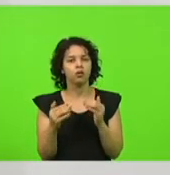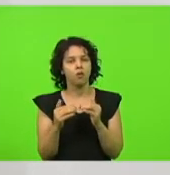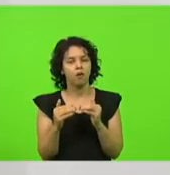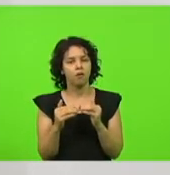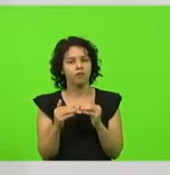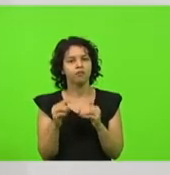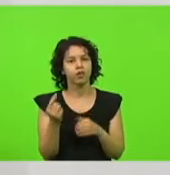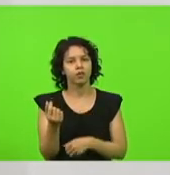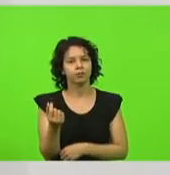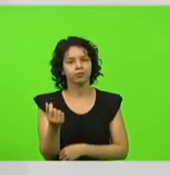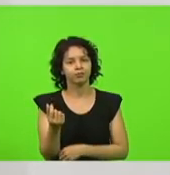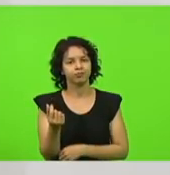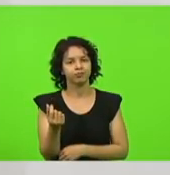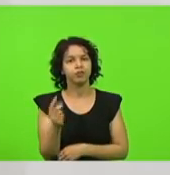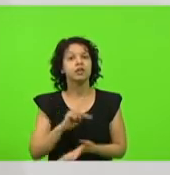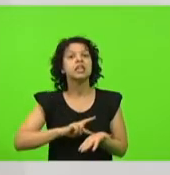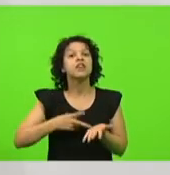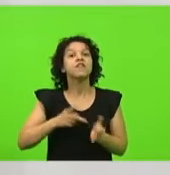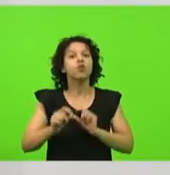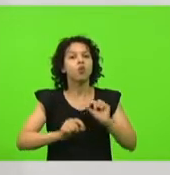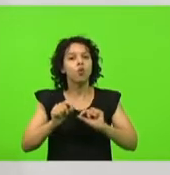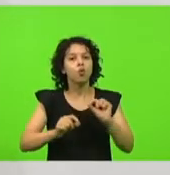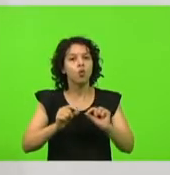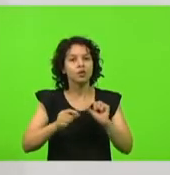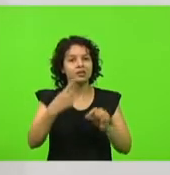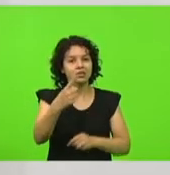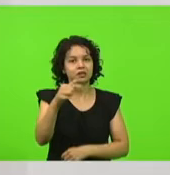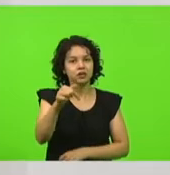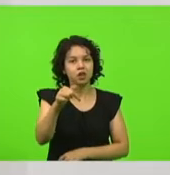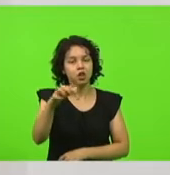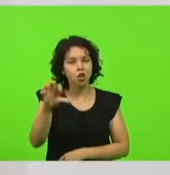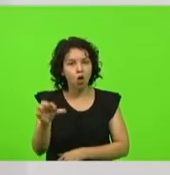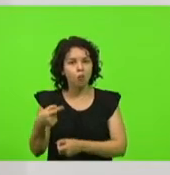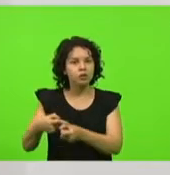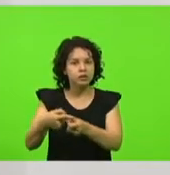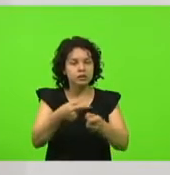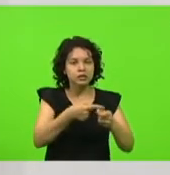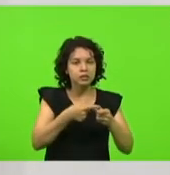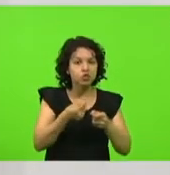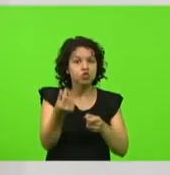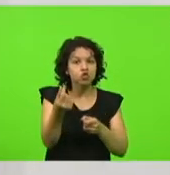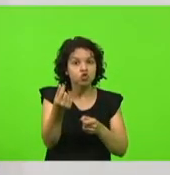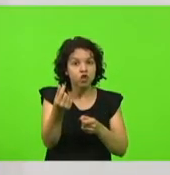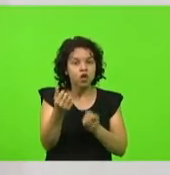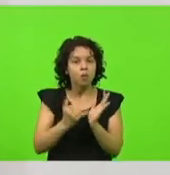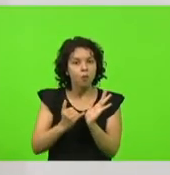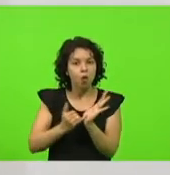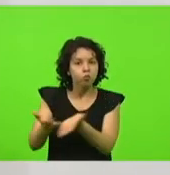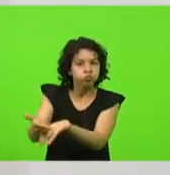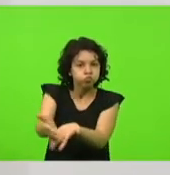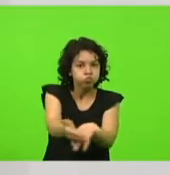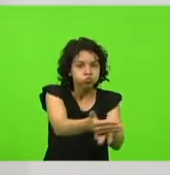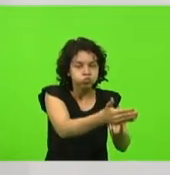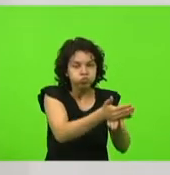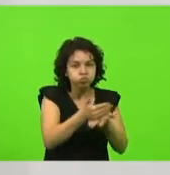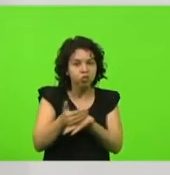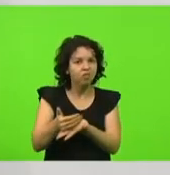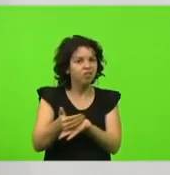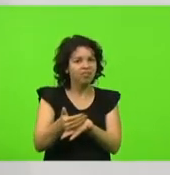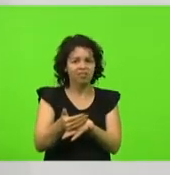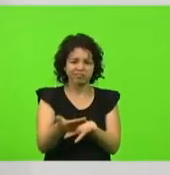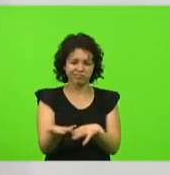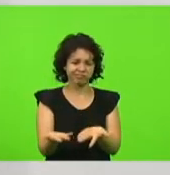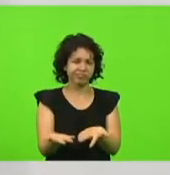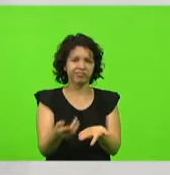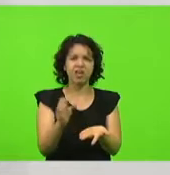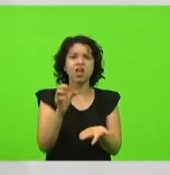que 179 municípios, durante um ano, tiveram a sua arrecadação completamente anulada.